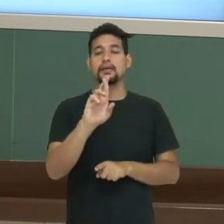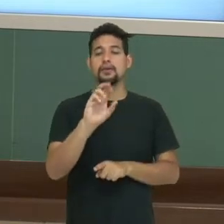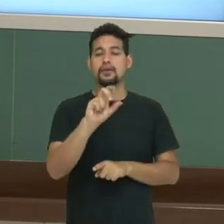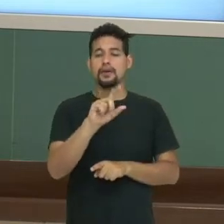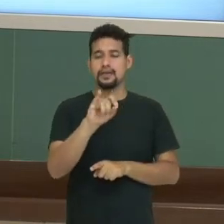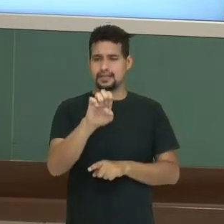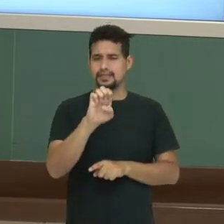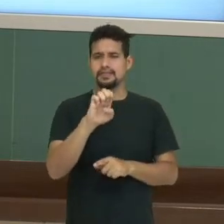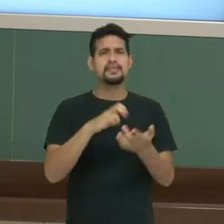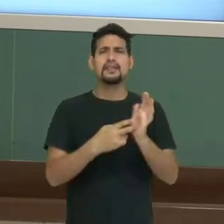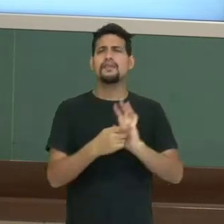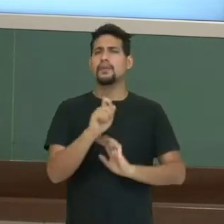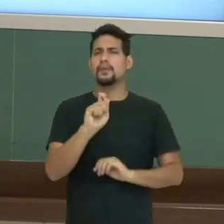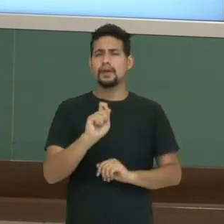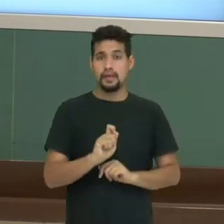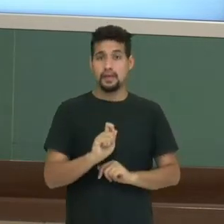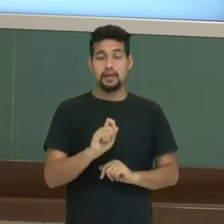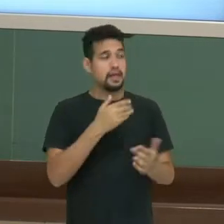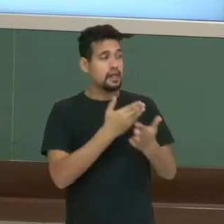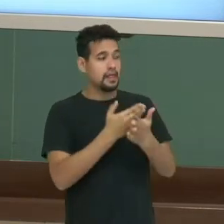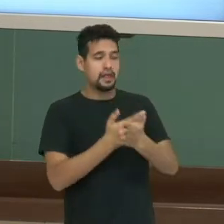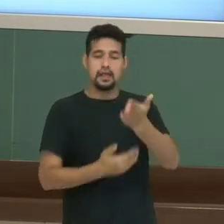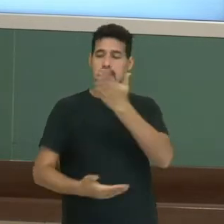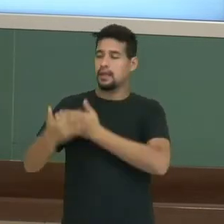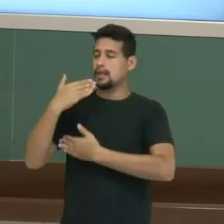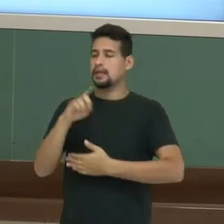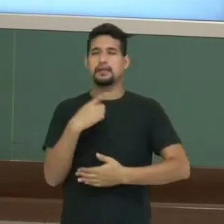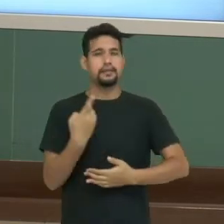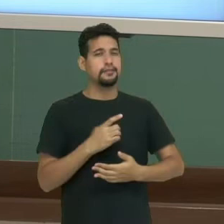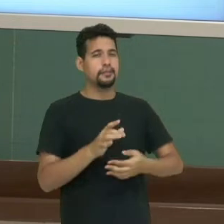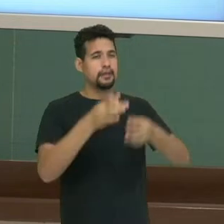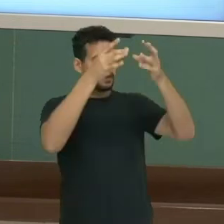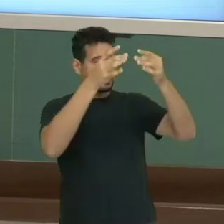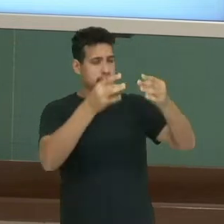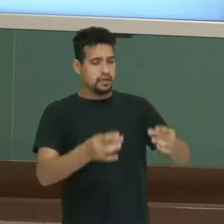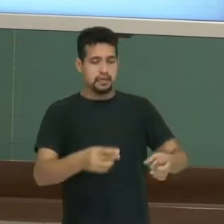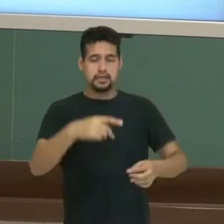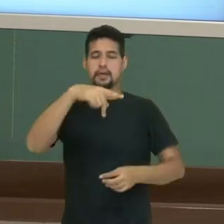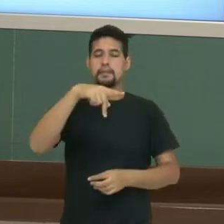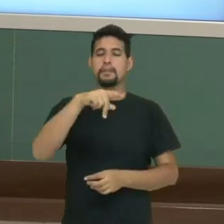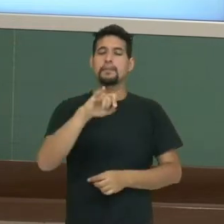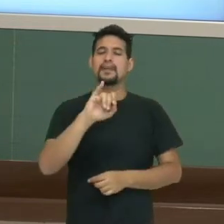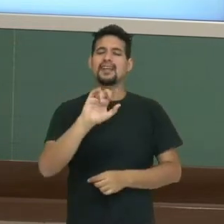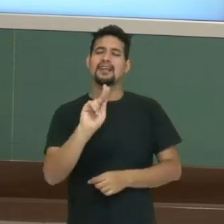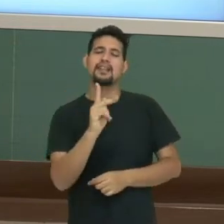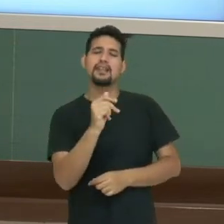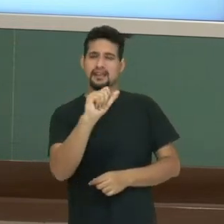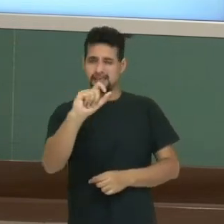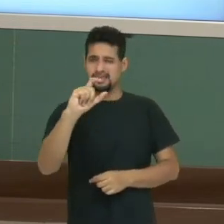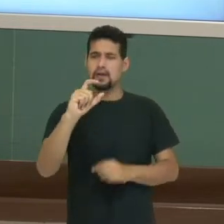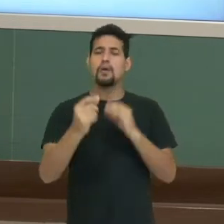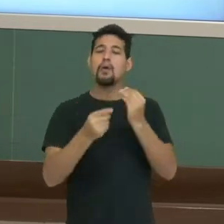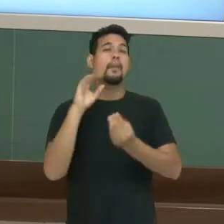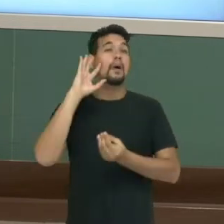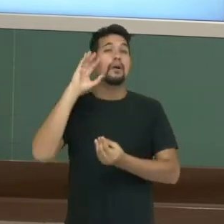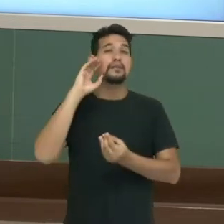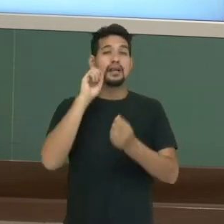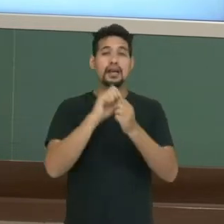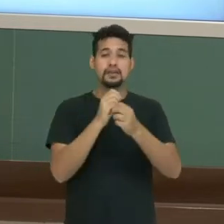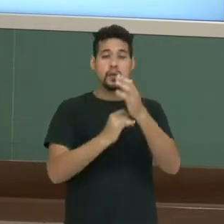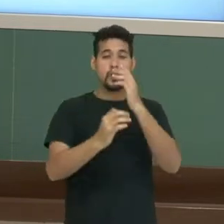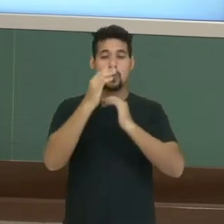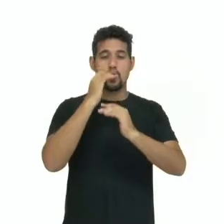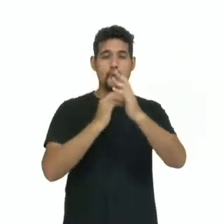A eletrólise, então. Nas aulas anteriores, a gente definiu pilhas, como ocorrem as semi-reações, as aplicações